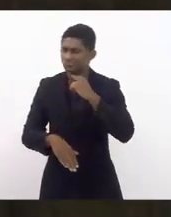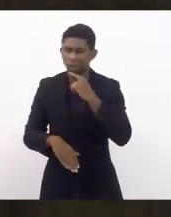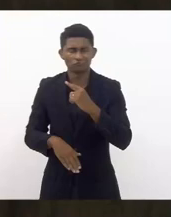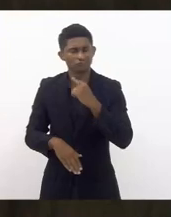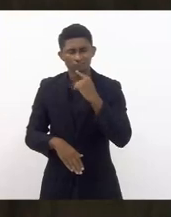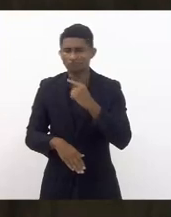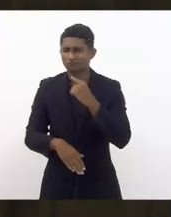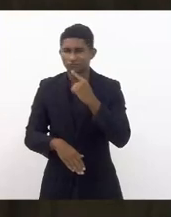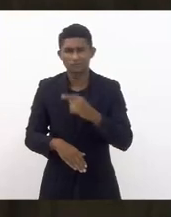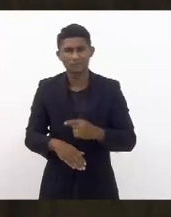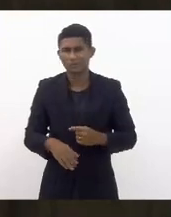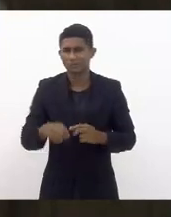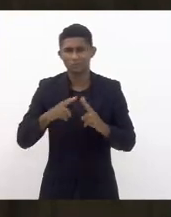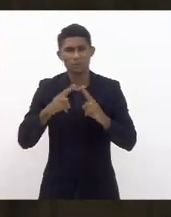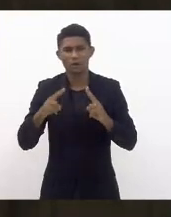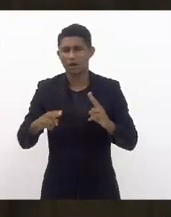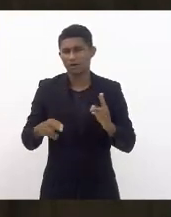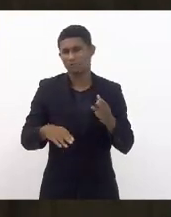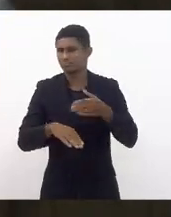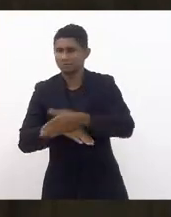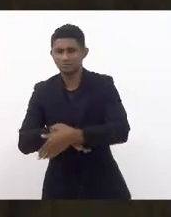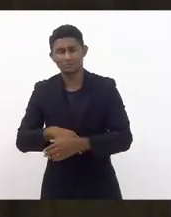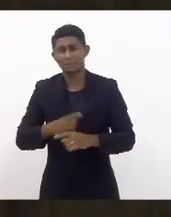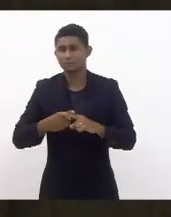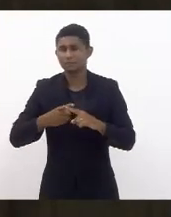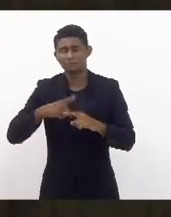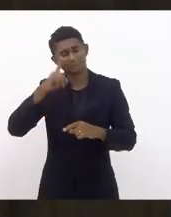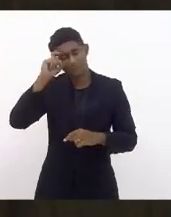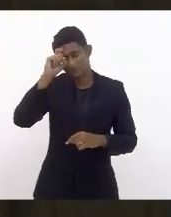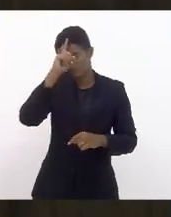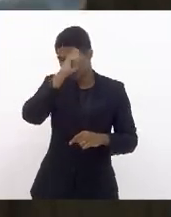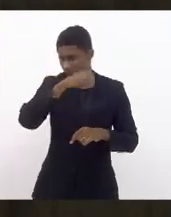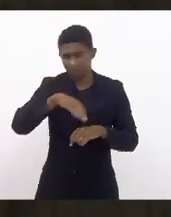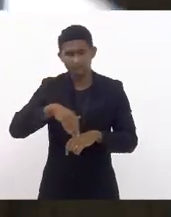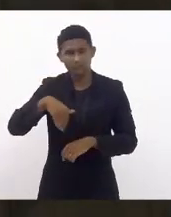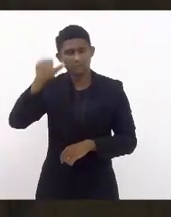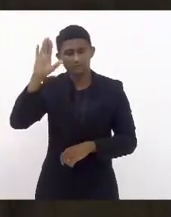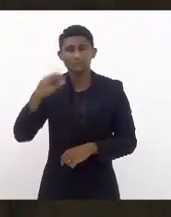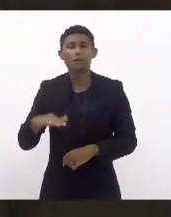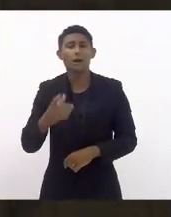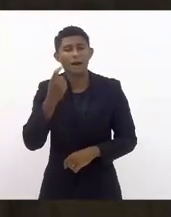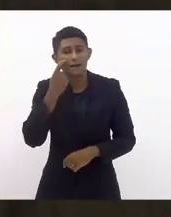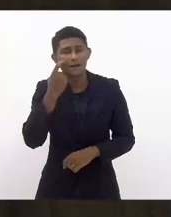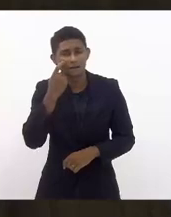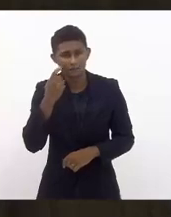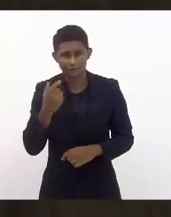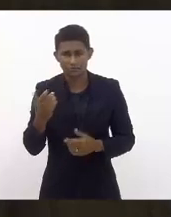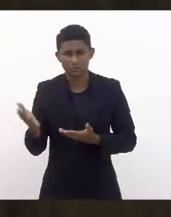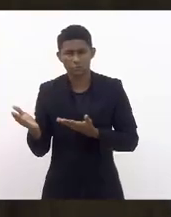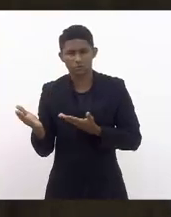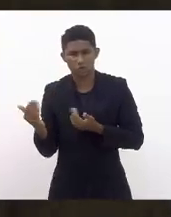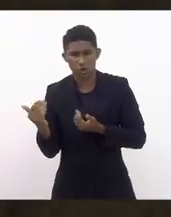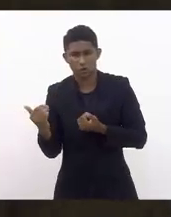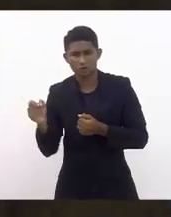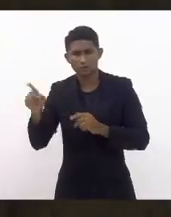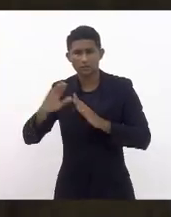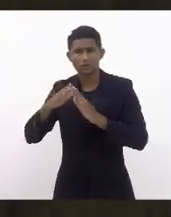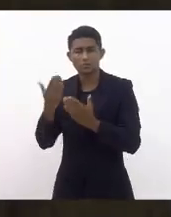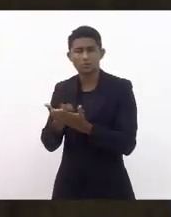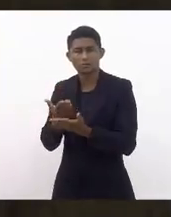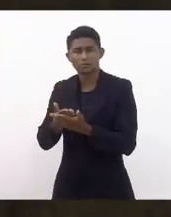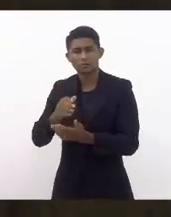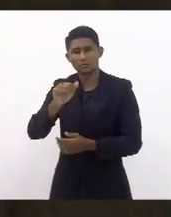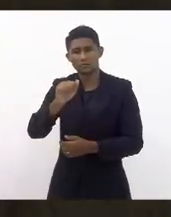conseguir passar para uma UERJ. É muito mais difícil, deputado Luiz Paulo. Pega um jovem que estudou lá no colégio Albert